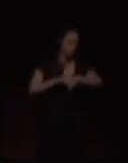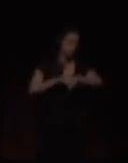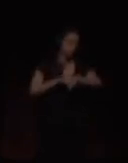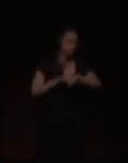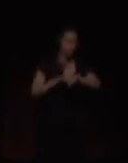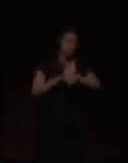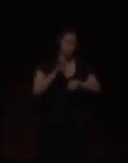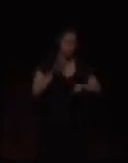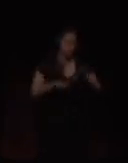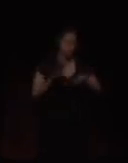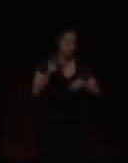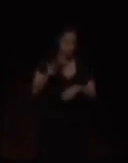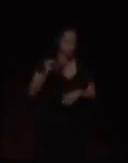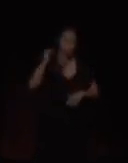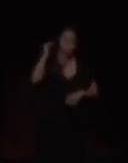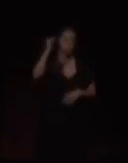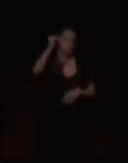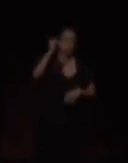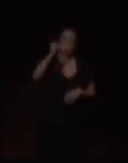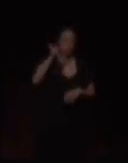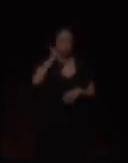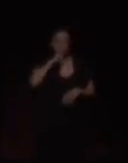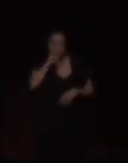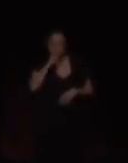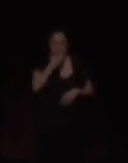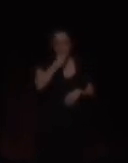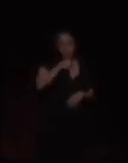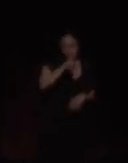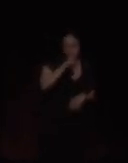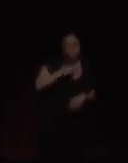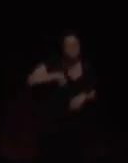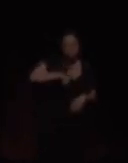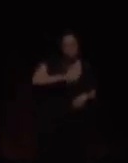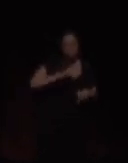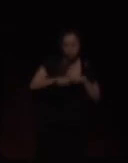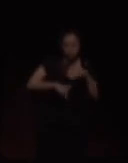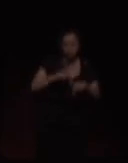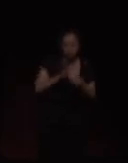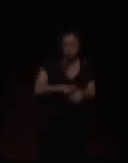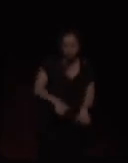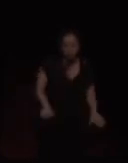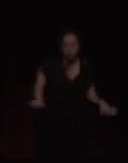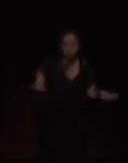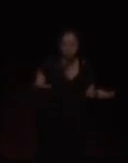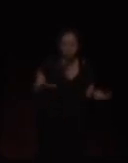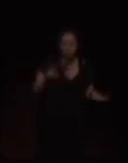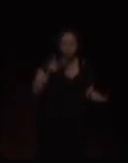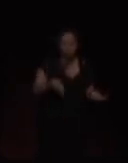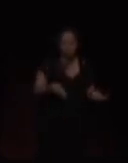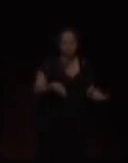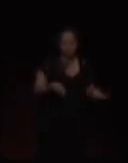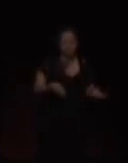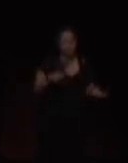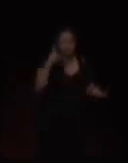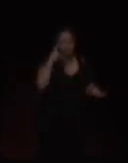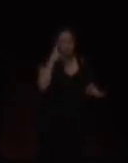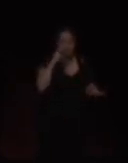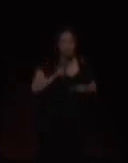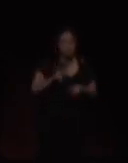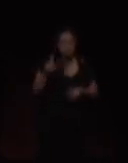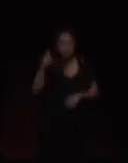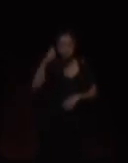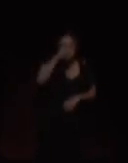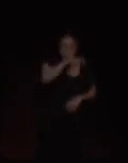os adultos, mães e pais, nós que trabalhamos com as crianças, é muito difícil acoplar-nos a